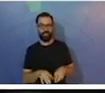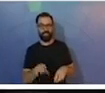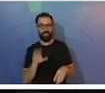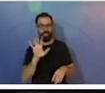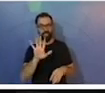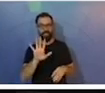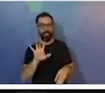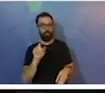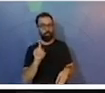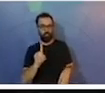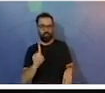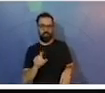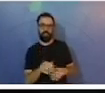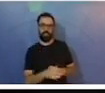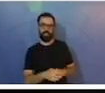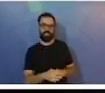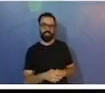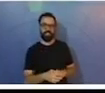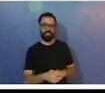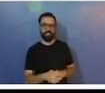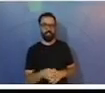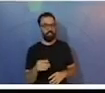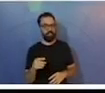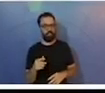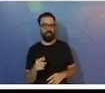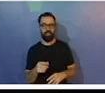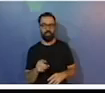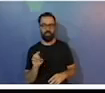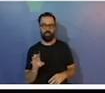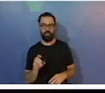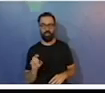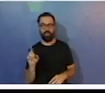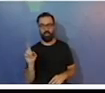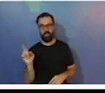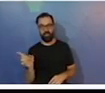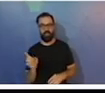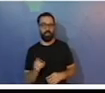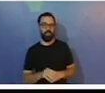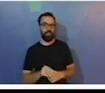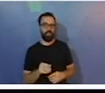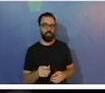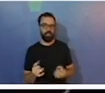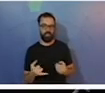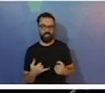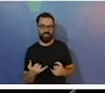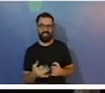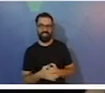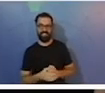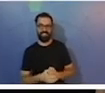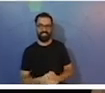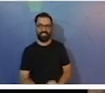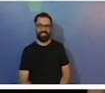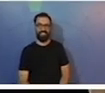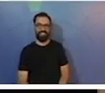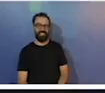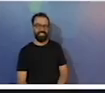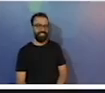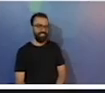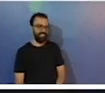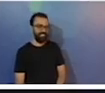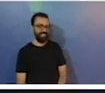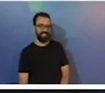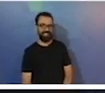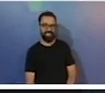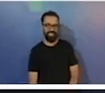mesma jogando, tá? Se ela agora tivesse acertado a água, ia ser a professora Adriana Azoli, que ia bombardear os